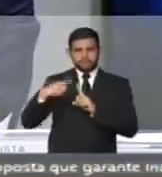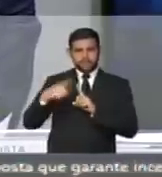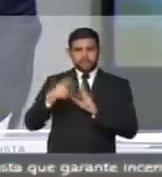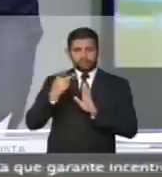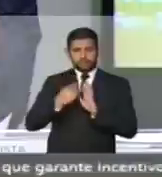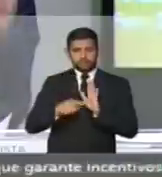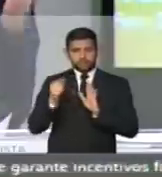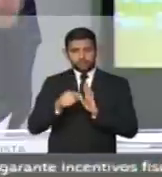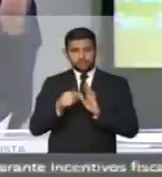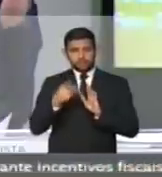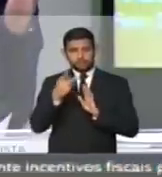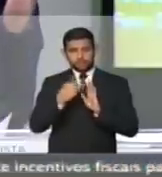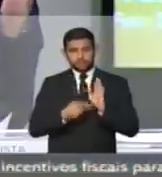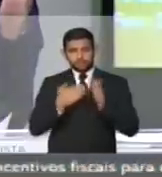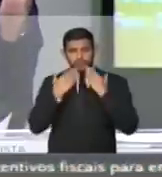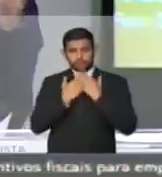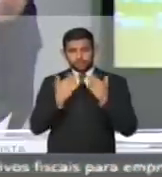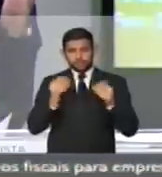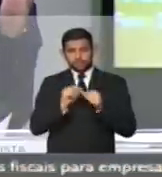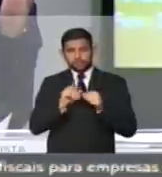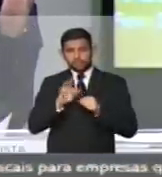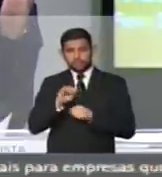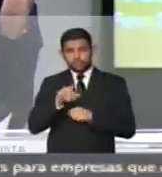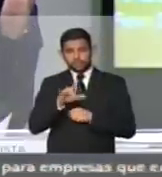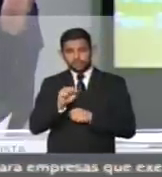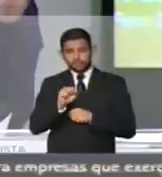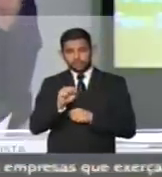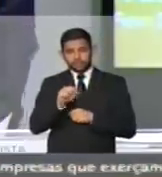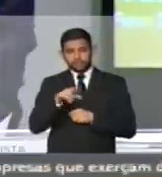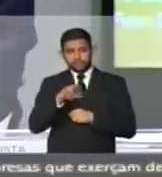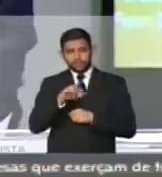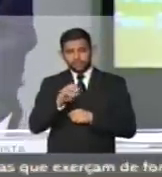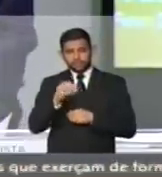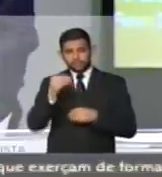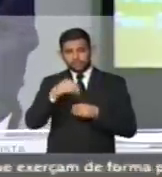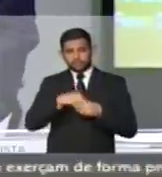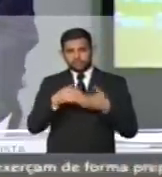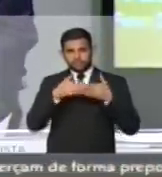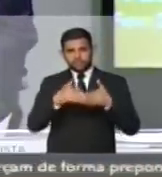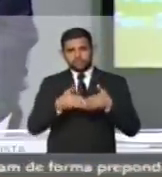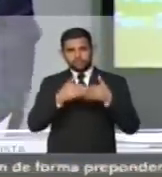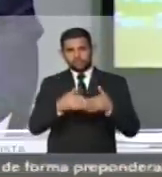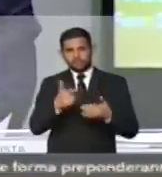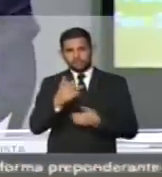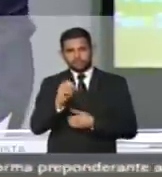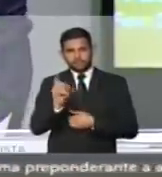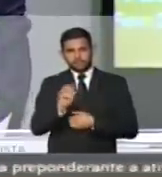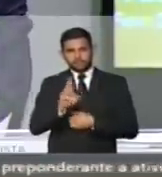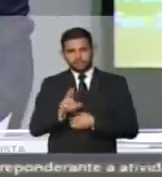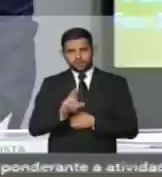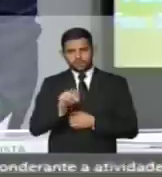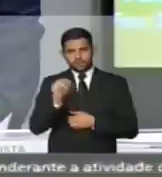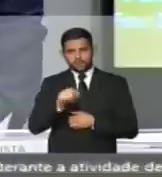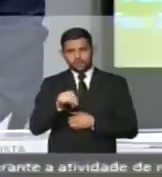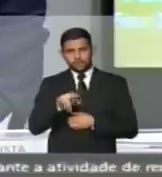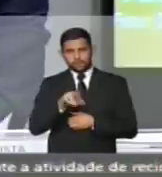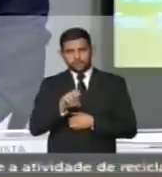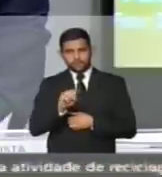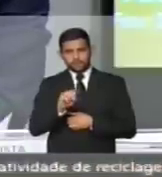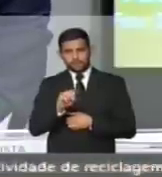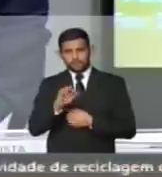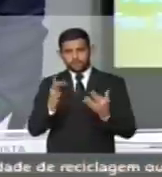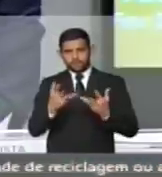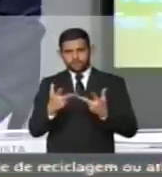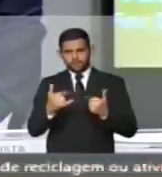projeto, coloca hoje uma tonelada de minério dentro do navio a $20. Aquele minério, que é de uma